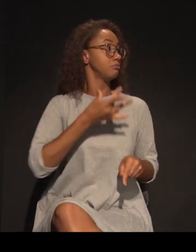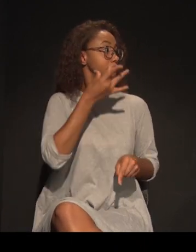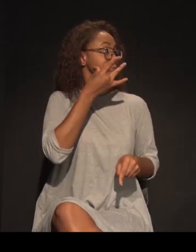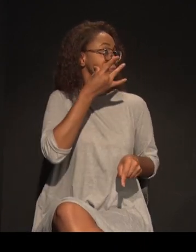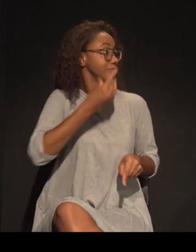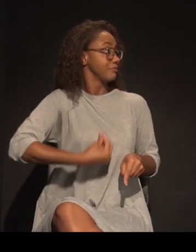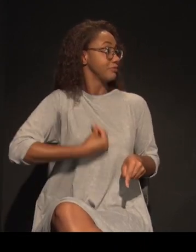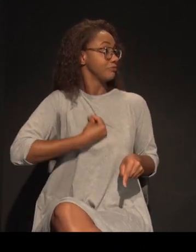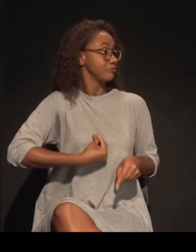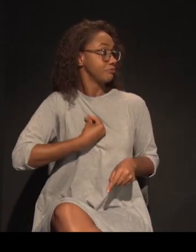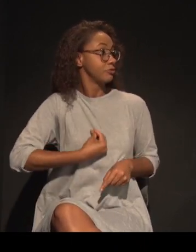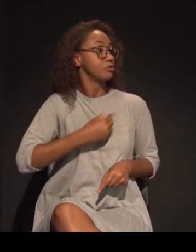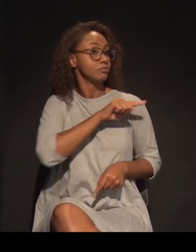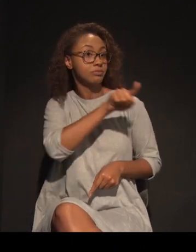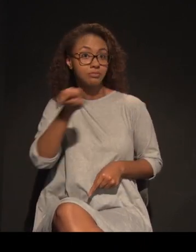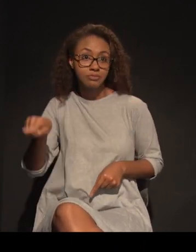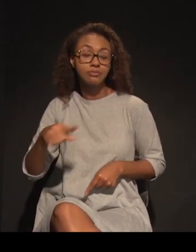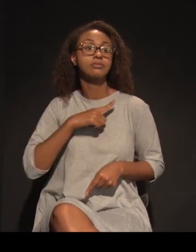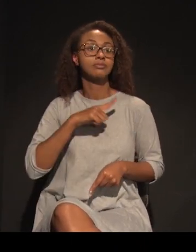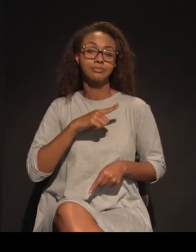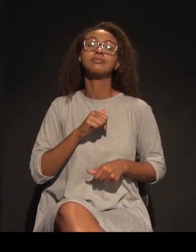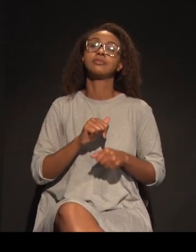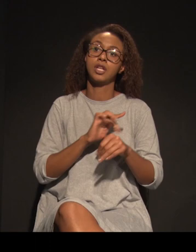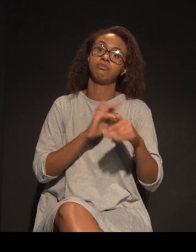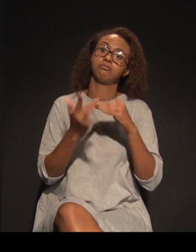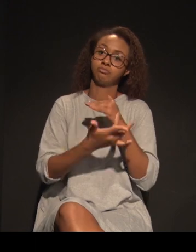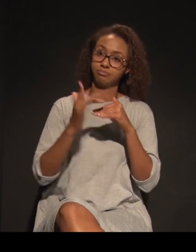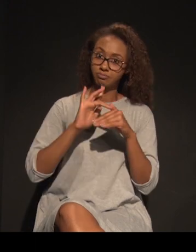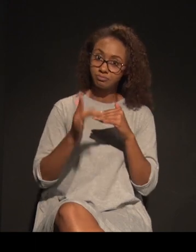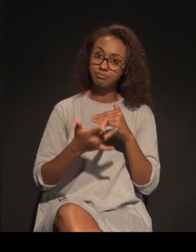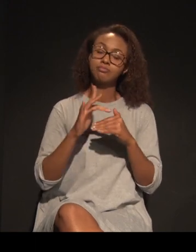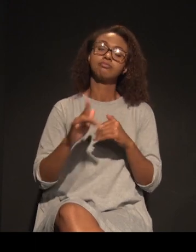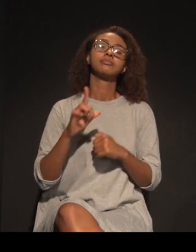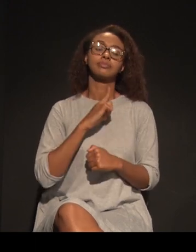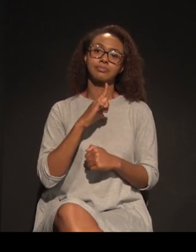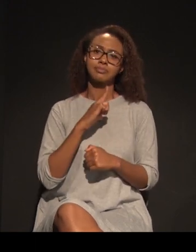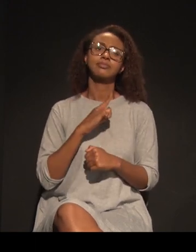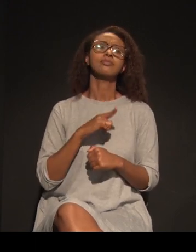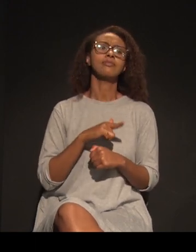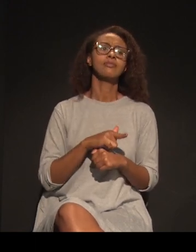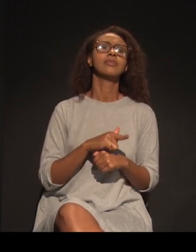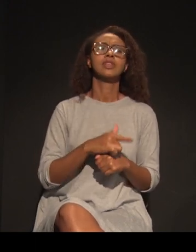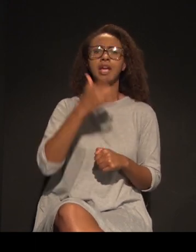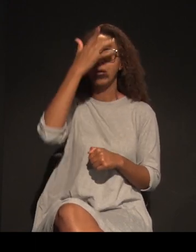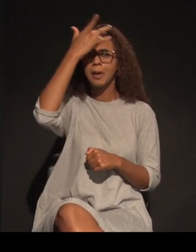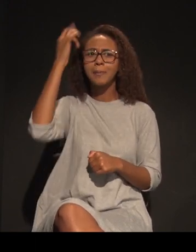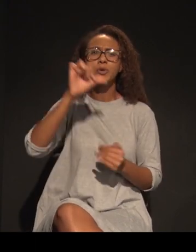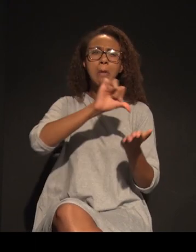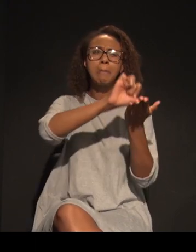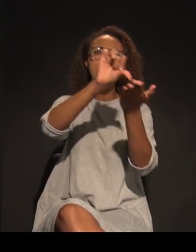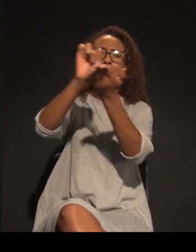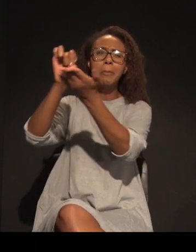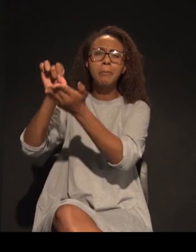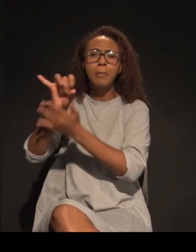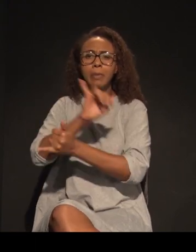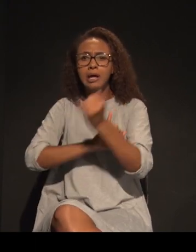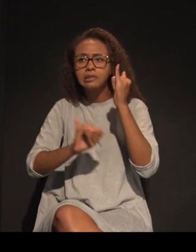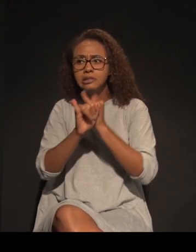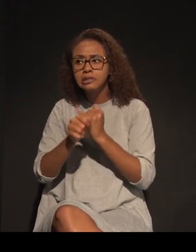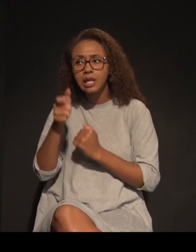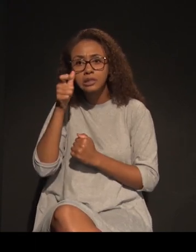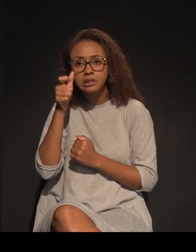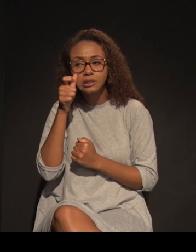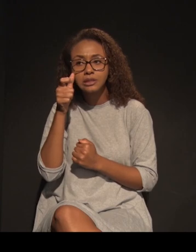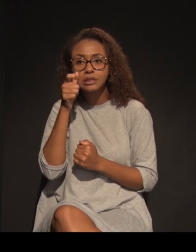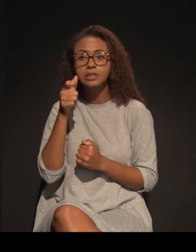redes sociais aí tem gente certamente muitos lugares nos assistindo além de vocês aqui agradecer muitíssimo